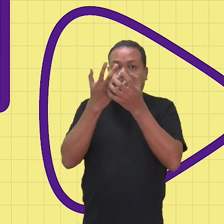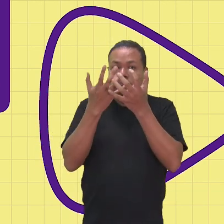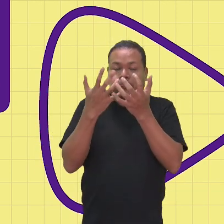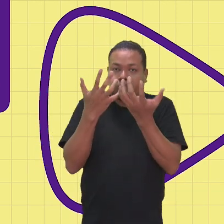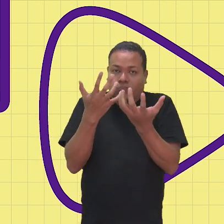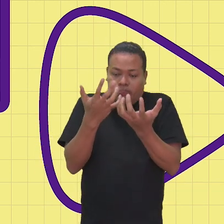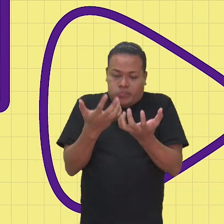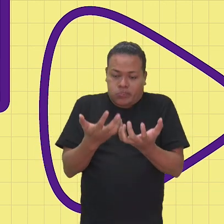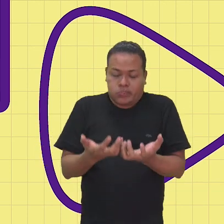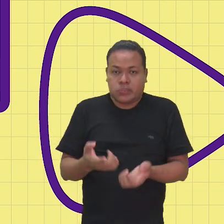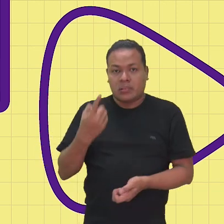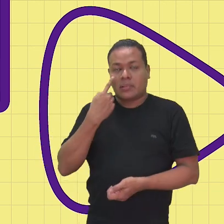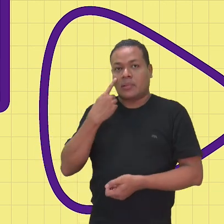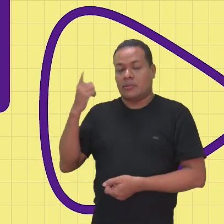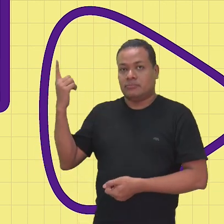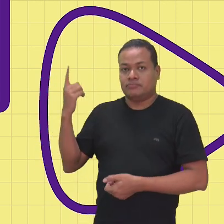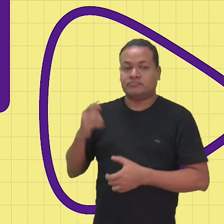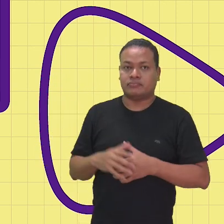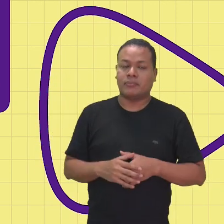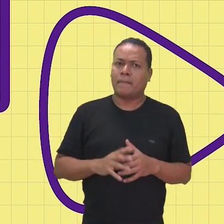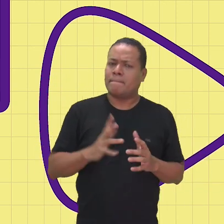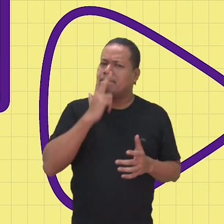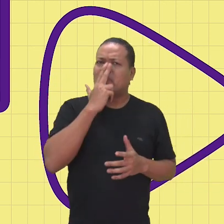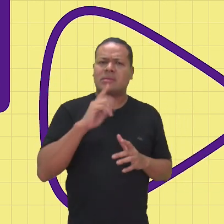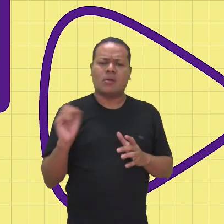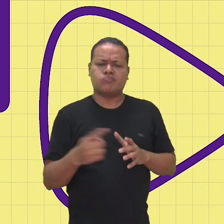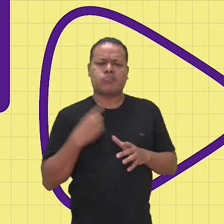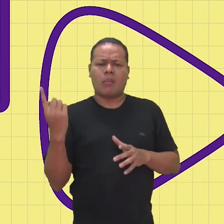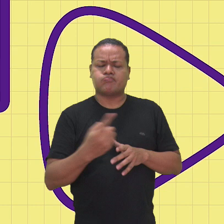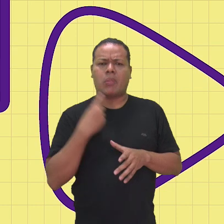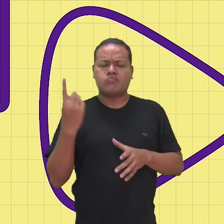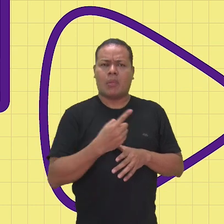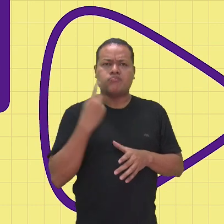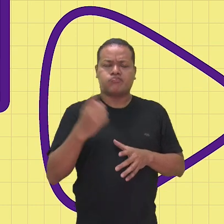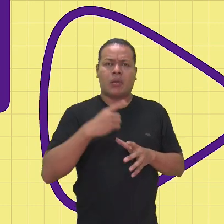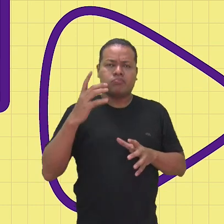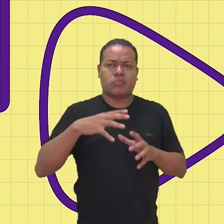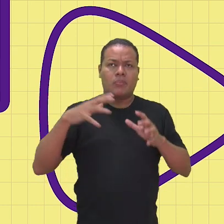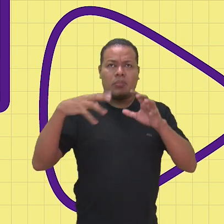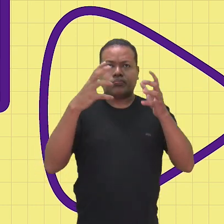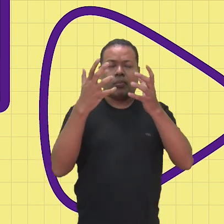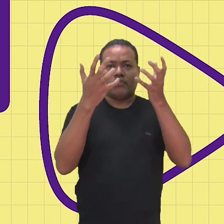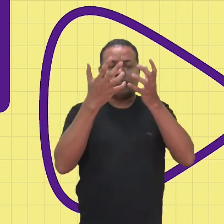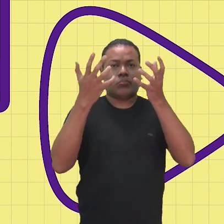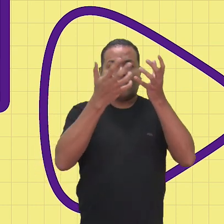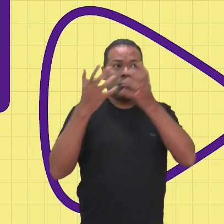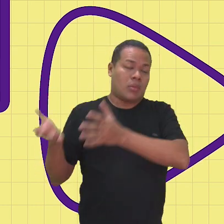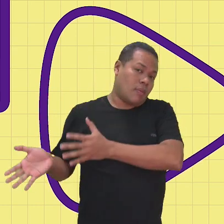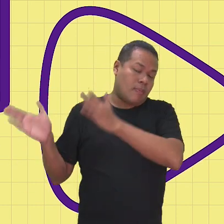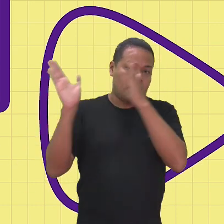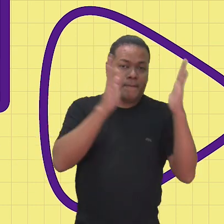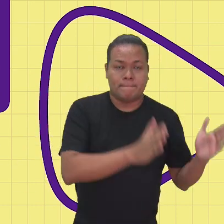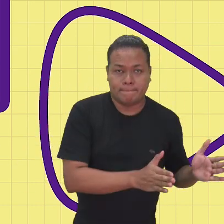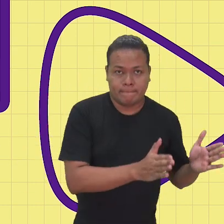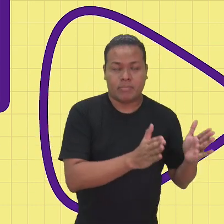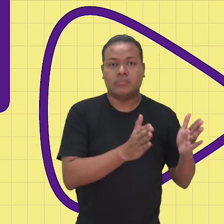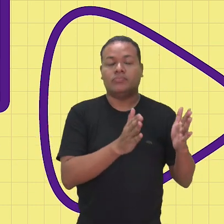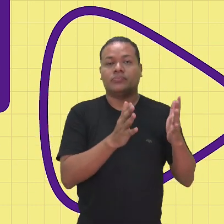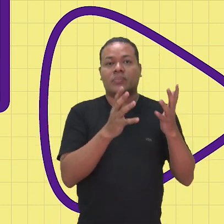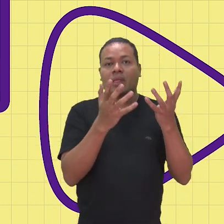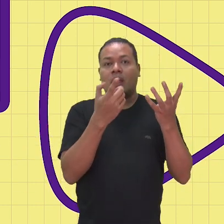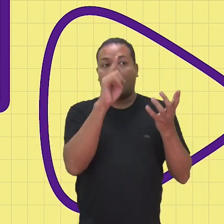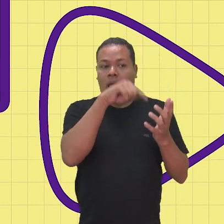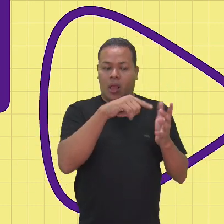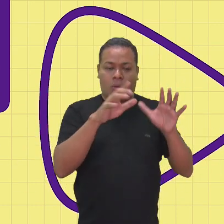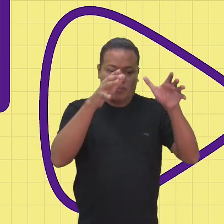ali na floculação ele é agitado, as partículas começam a ser formadas e quando ele passa para o reservatório seguinte,